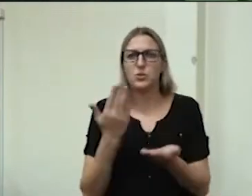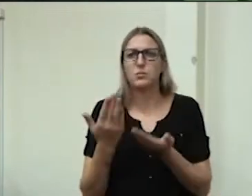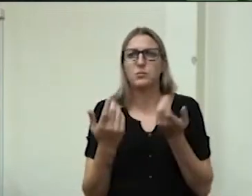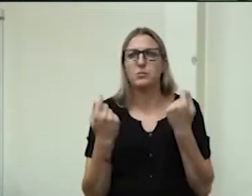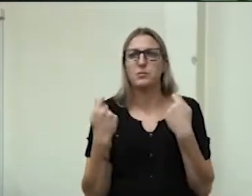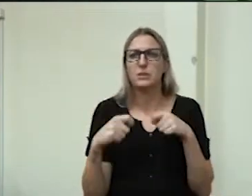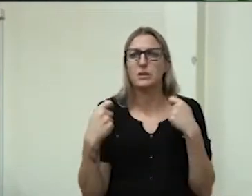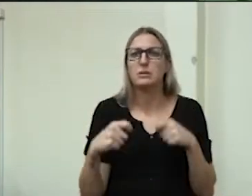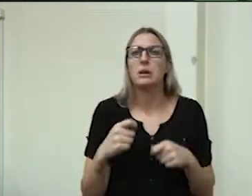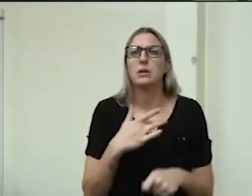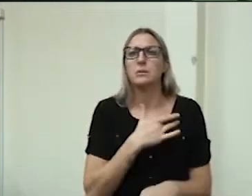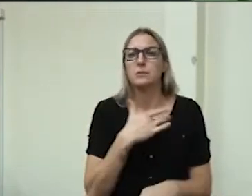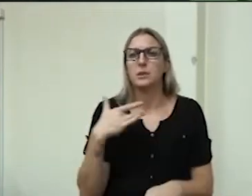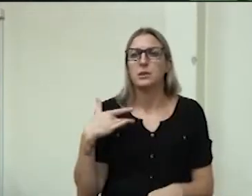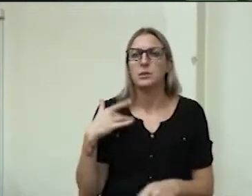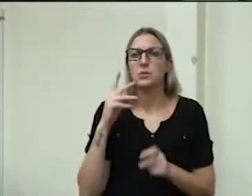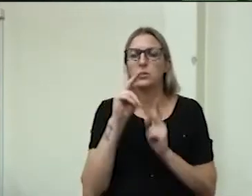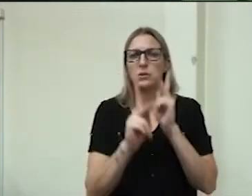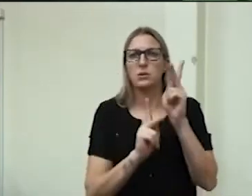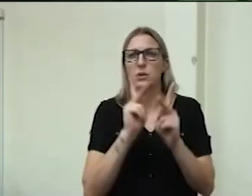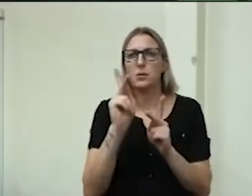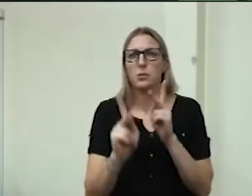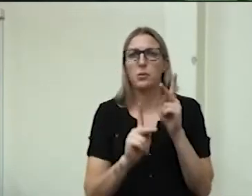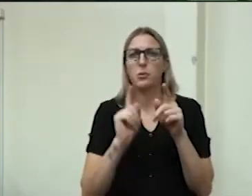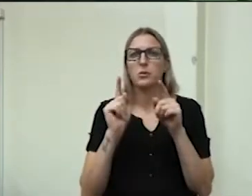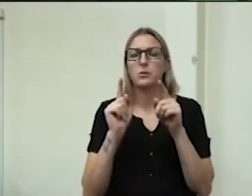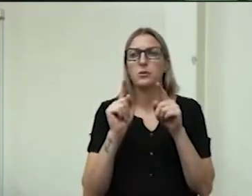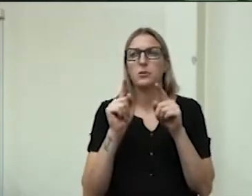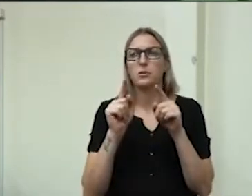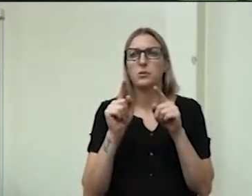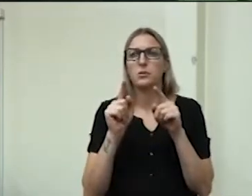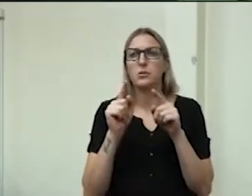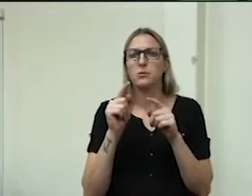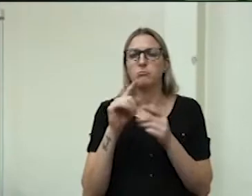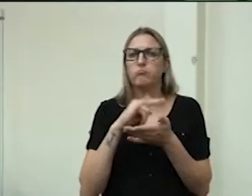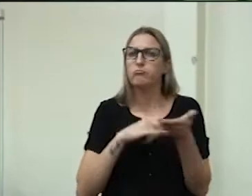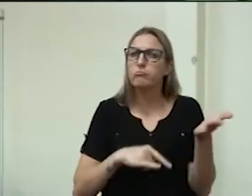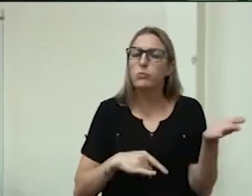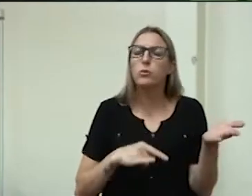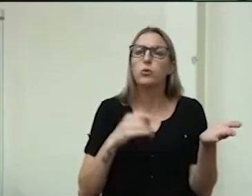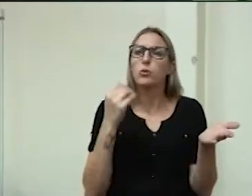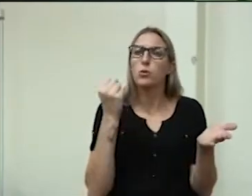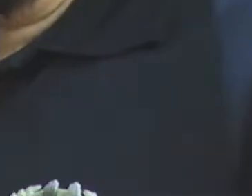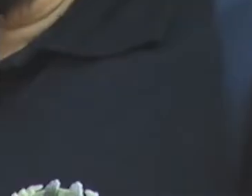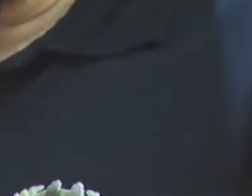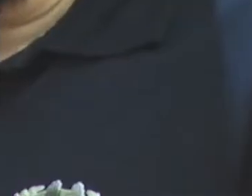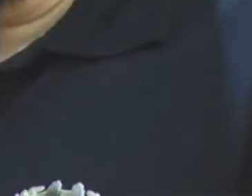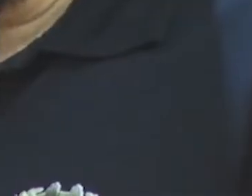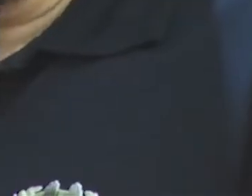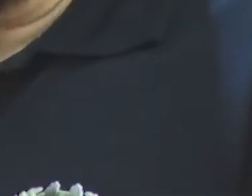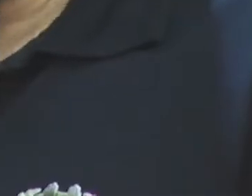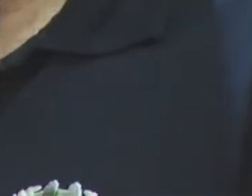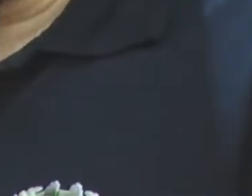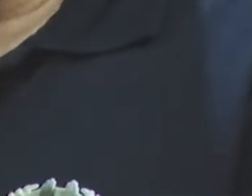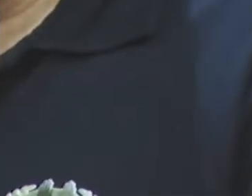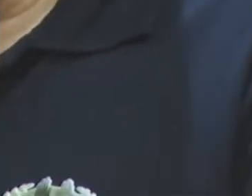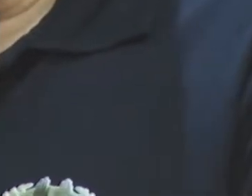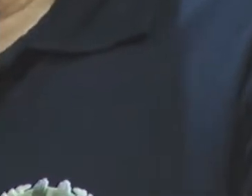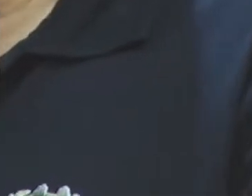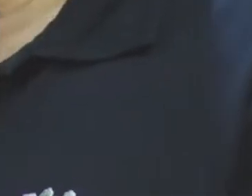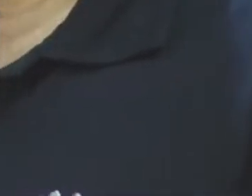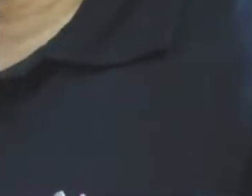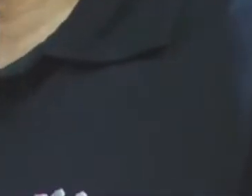para a saúde da população e através desse convênio para os funcionários municipais. Esse tipo de convênio é